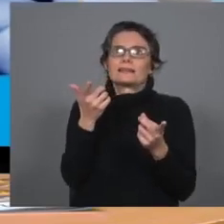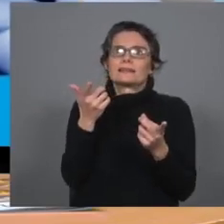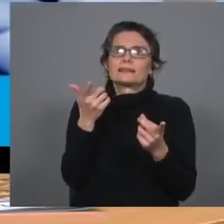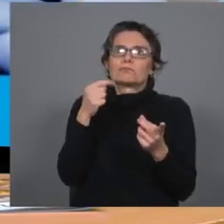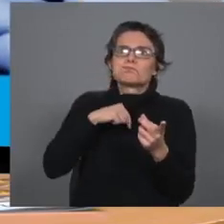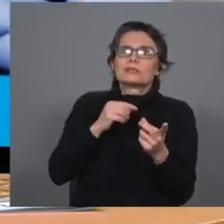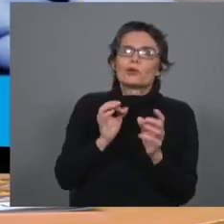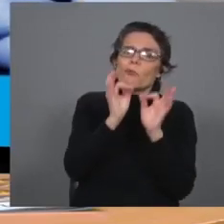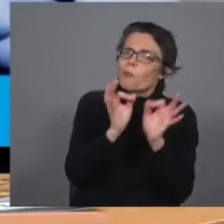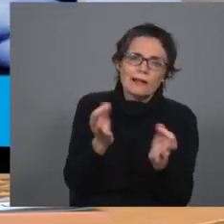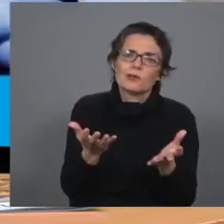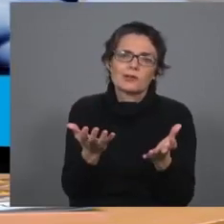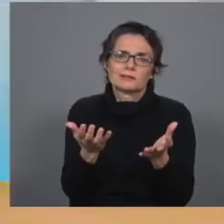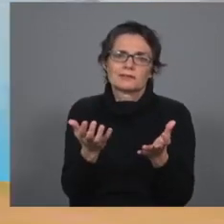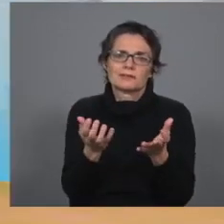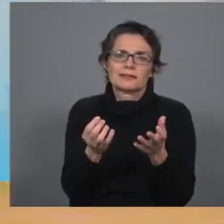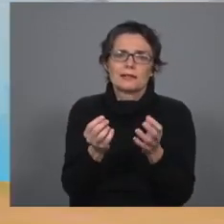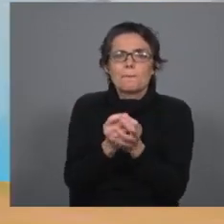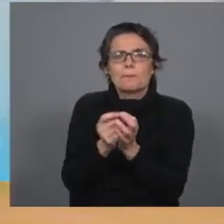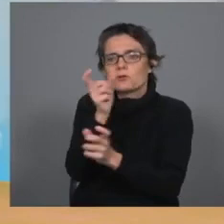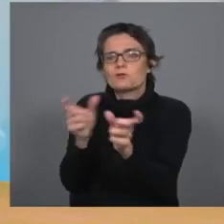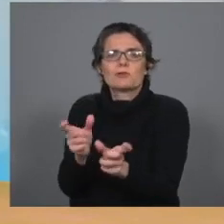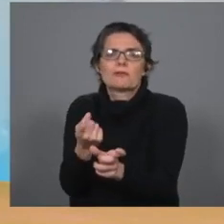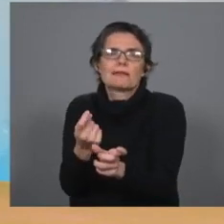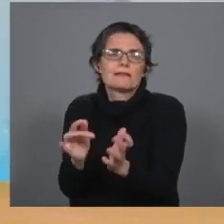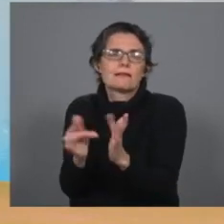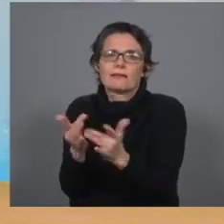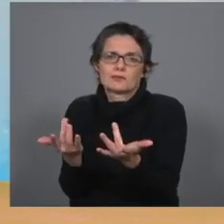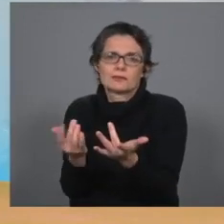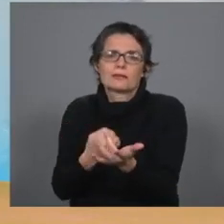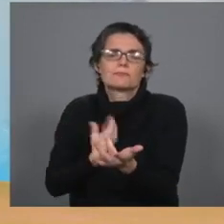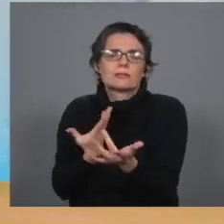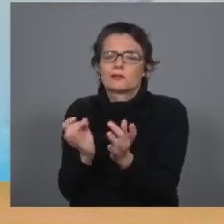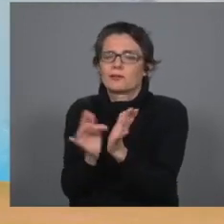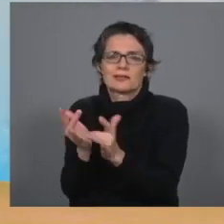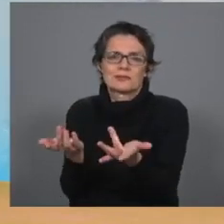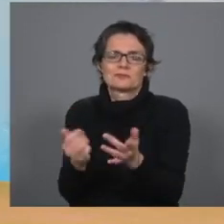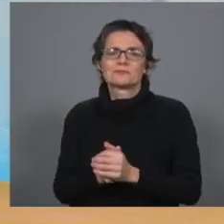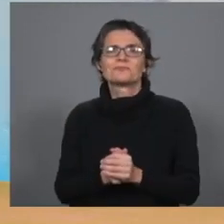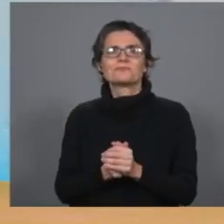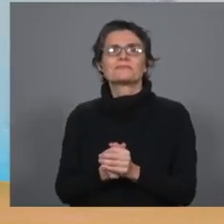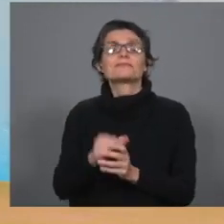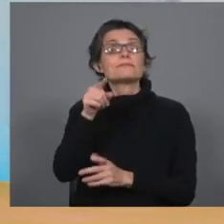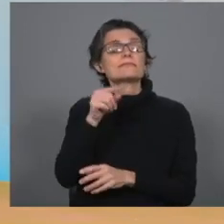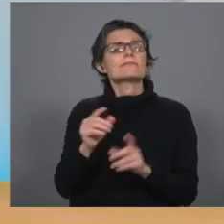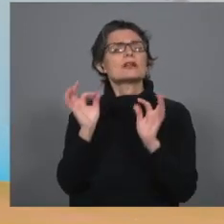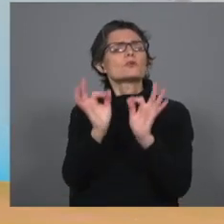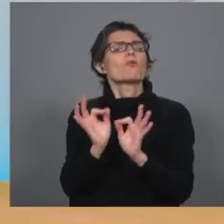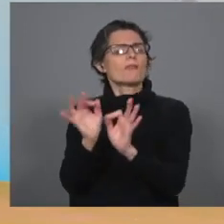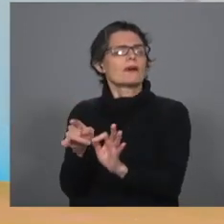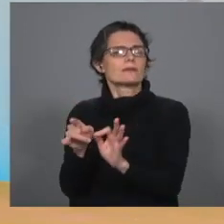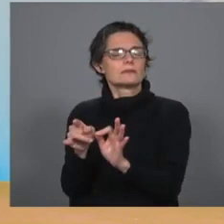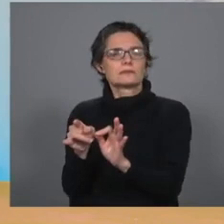e da misericórdia de Deus. Este cuidado que o missionário evidencia em